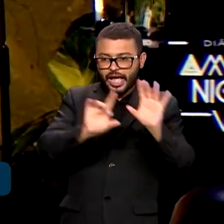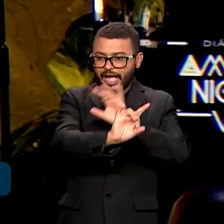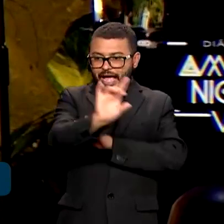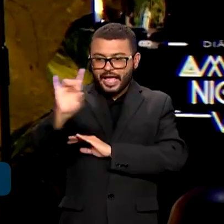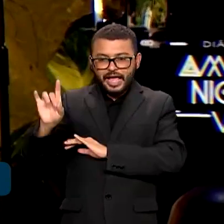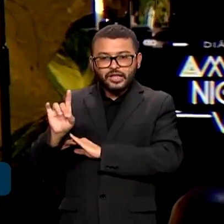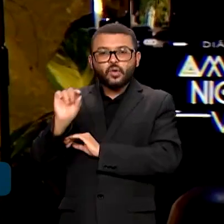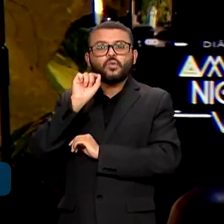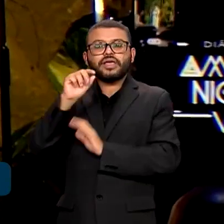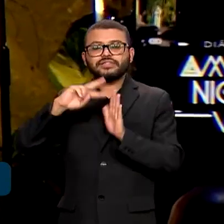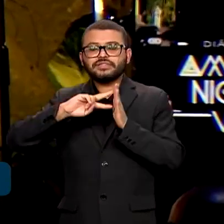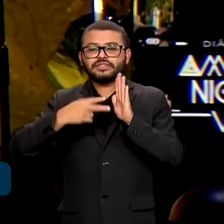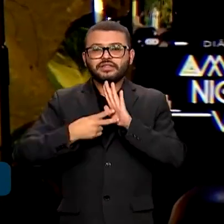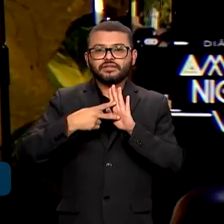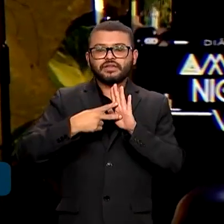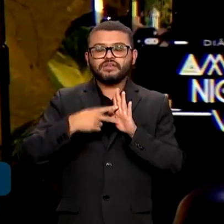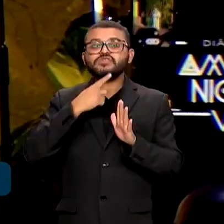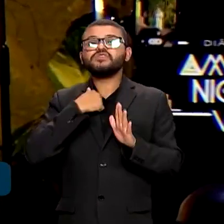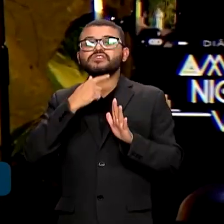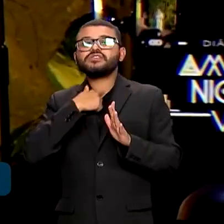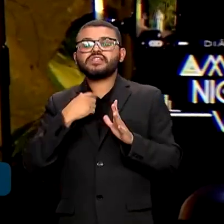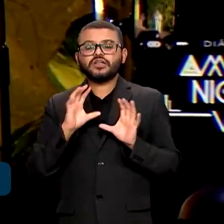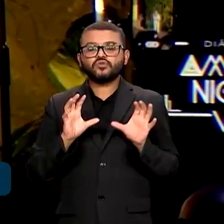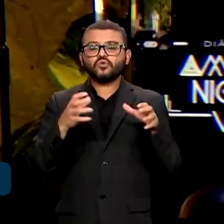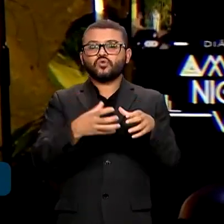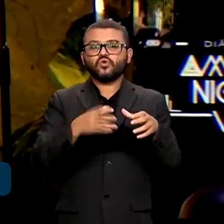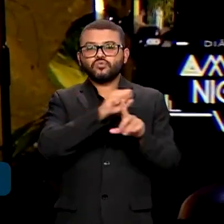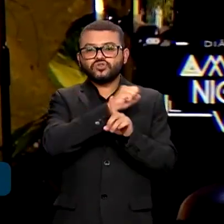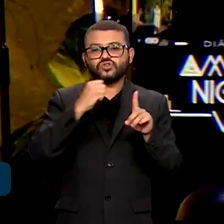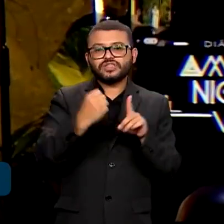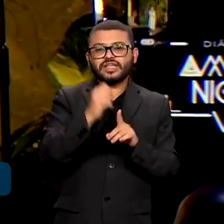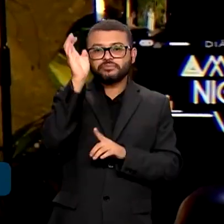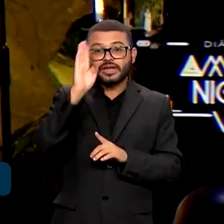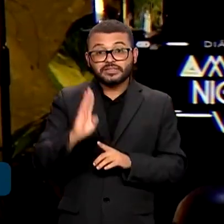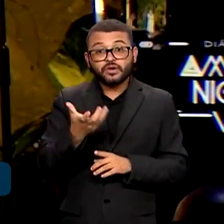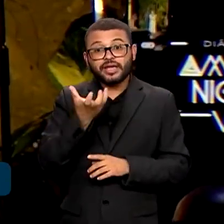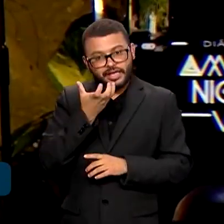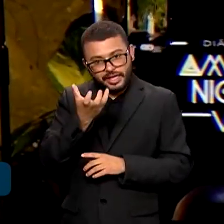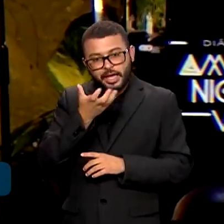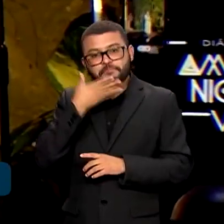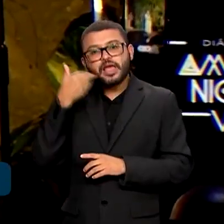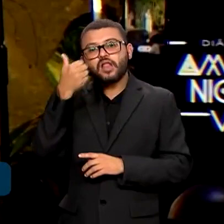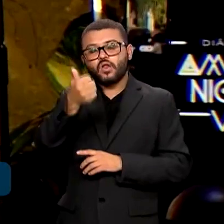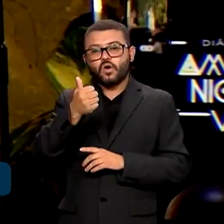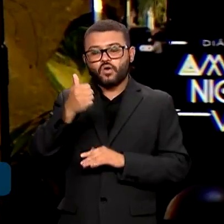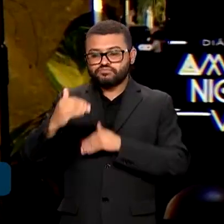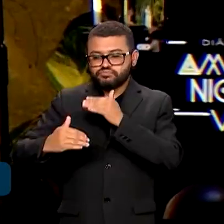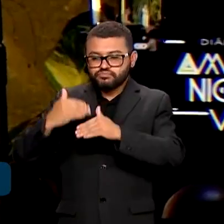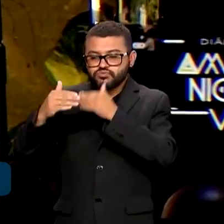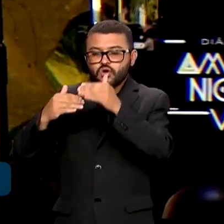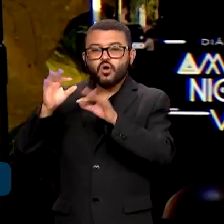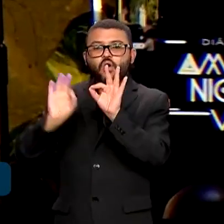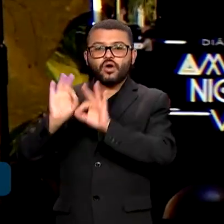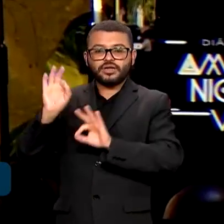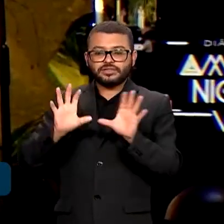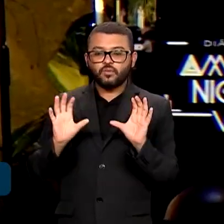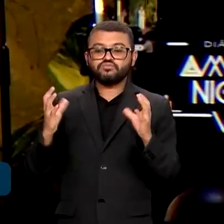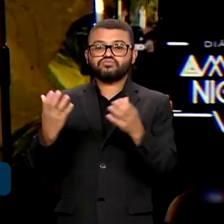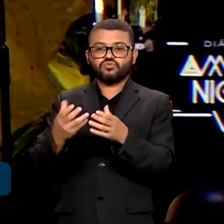que são as expectativas da sociedade brasileira para aqueles que irão compor a